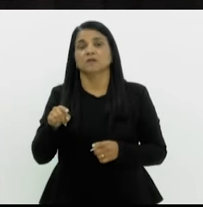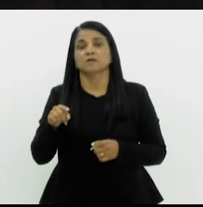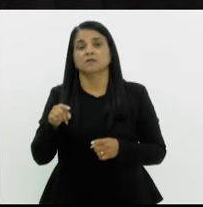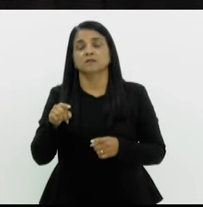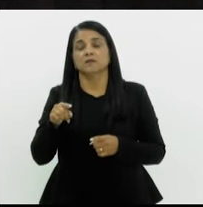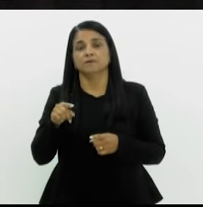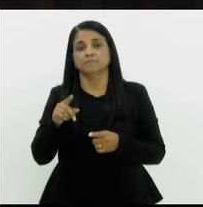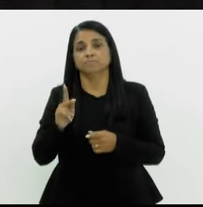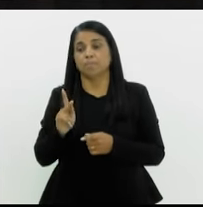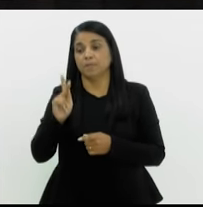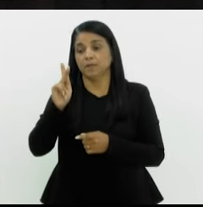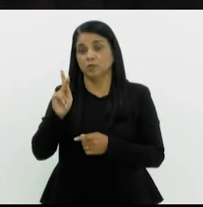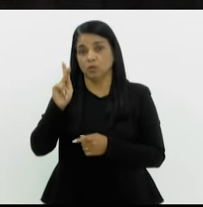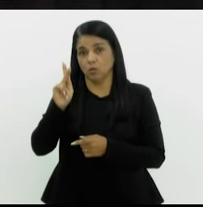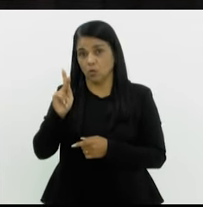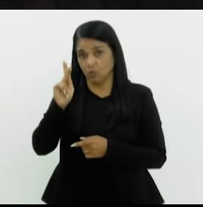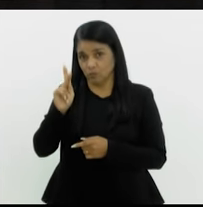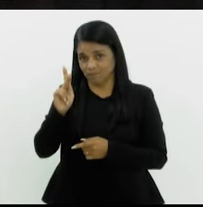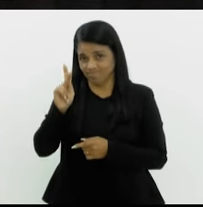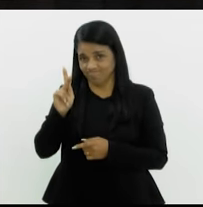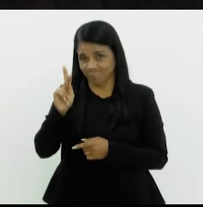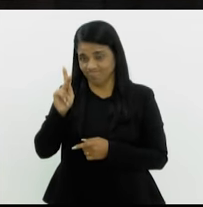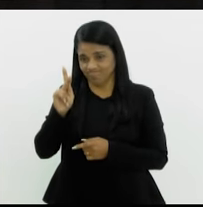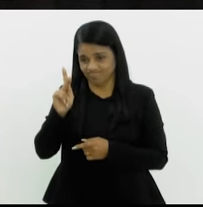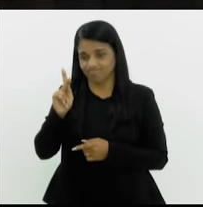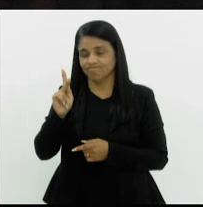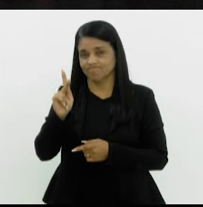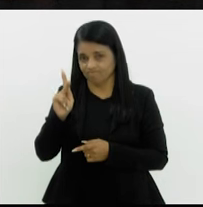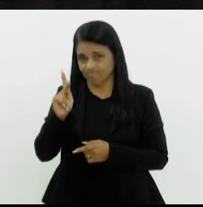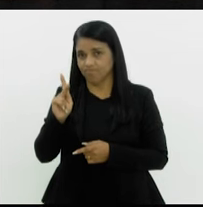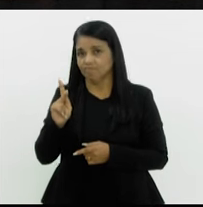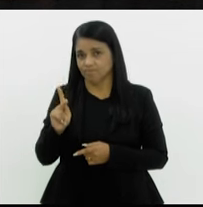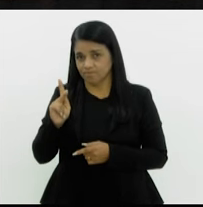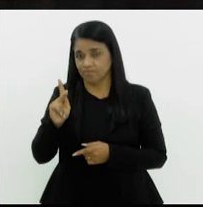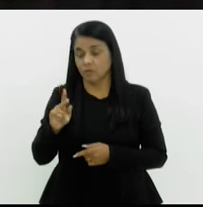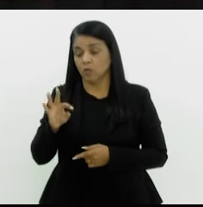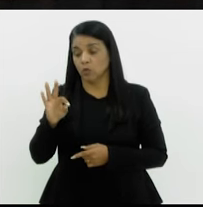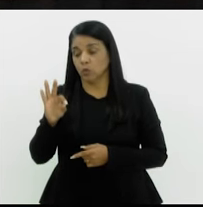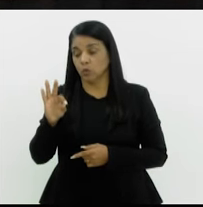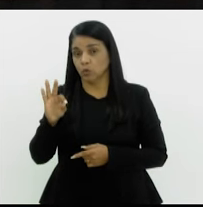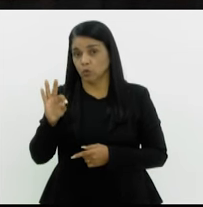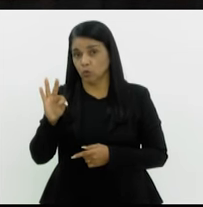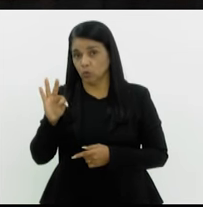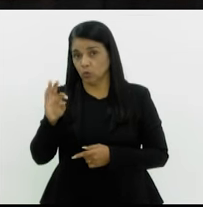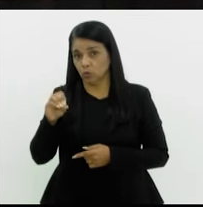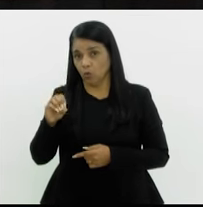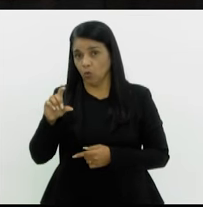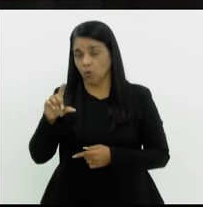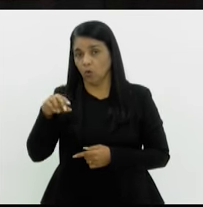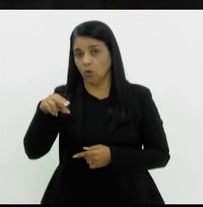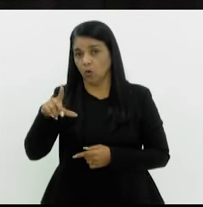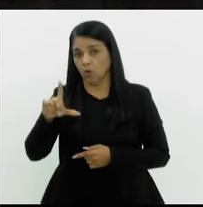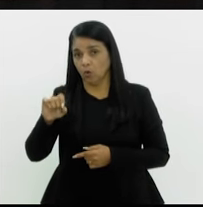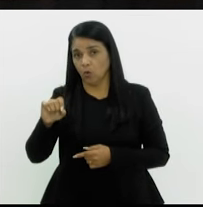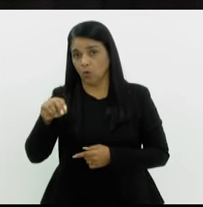destilação do petróleo. O tolueno deriva do petróleo.